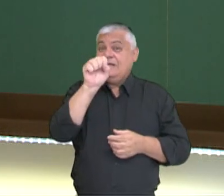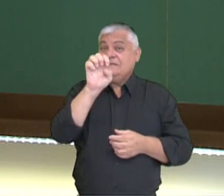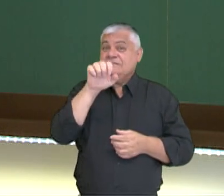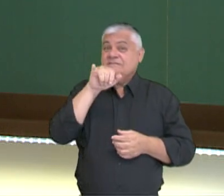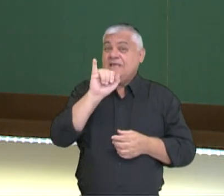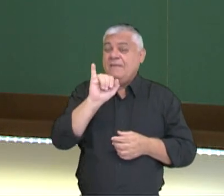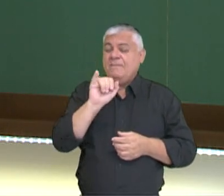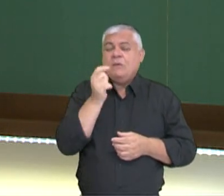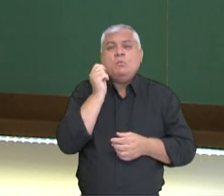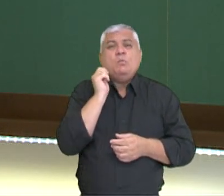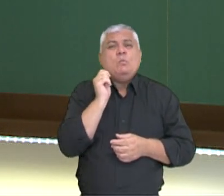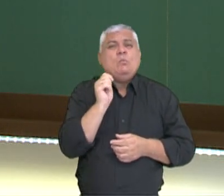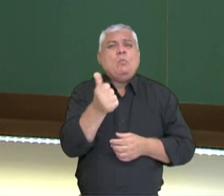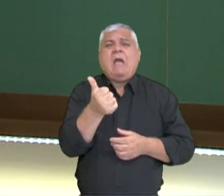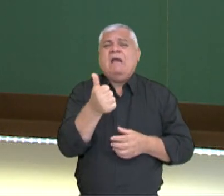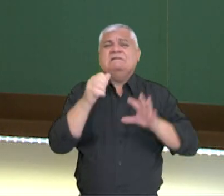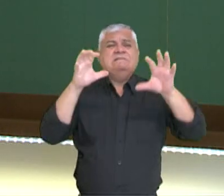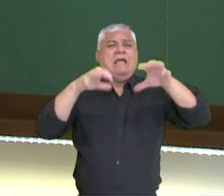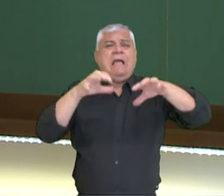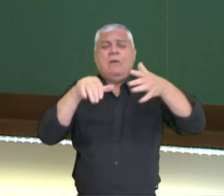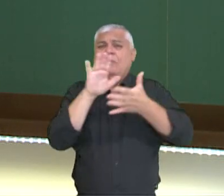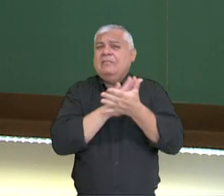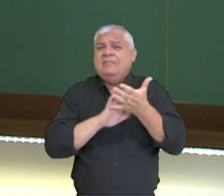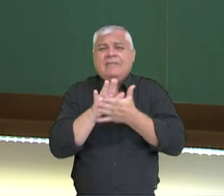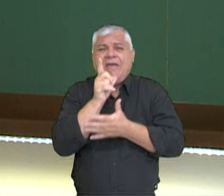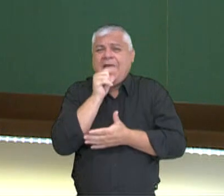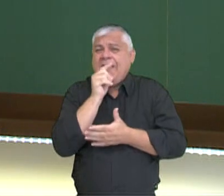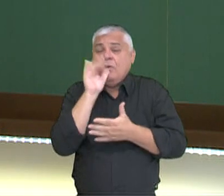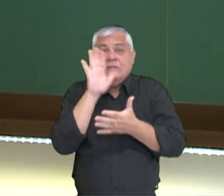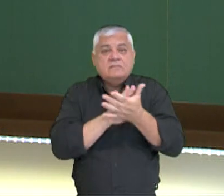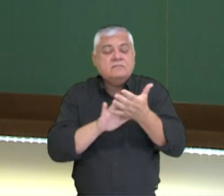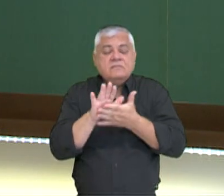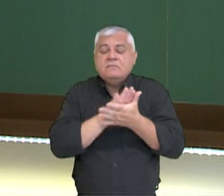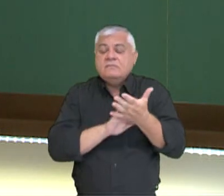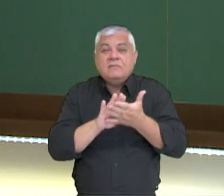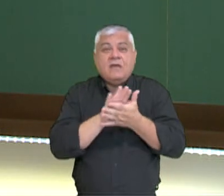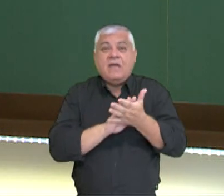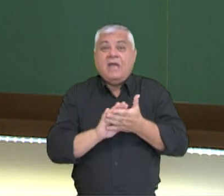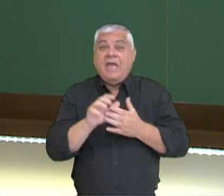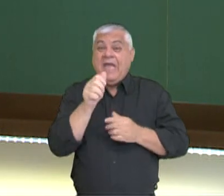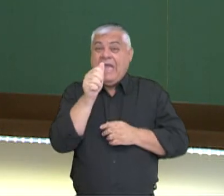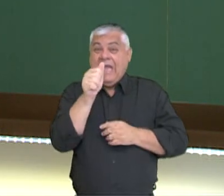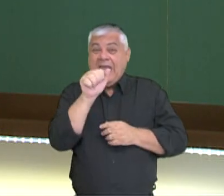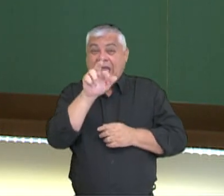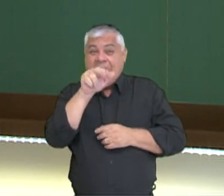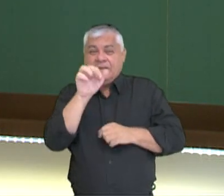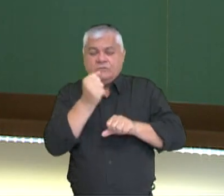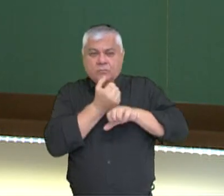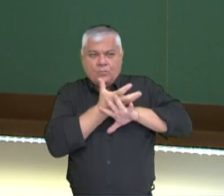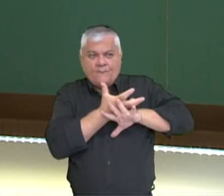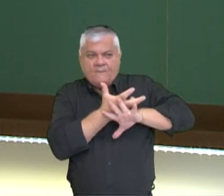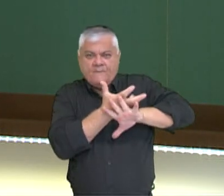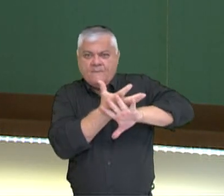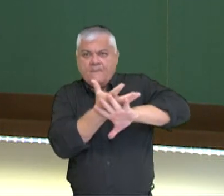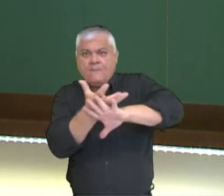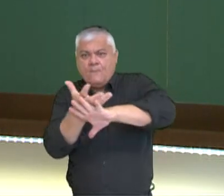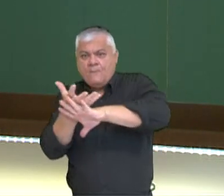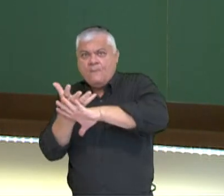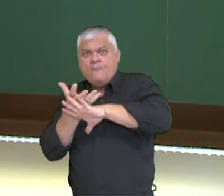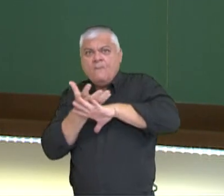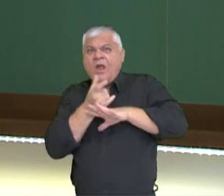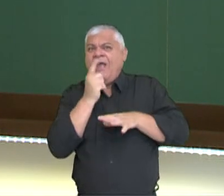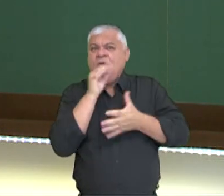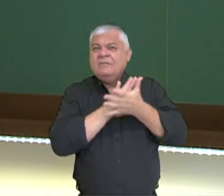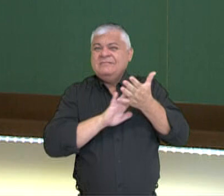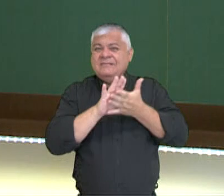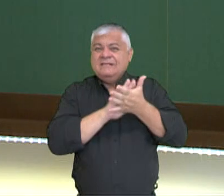quê? Quase sem água. Quando eu digo um clima árido, que é aquele clima de deserto, é sem água, sem